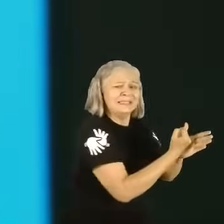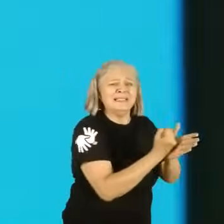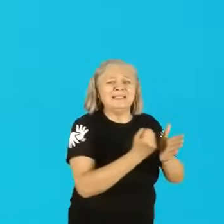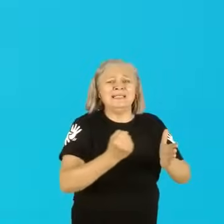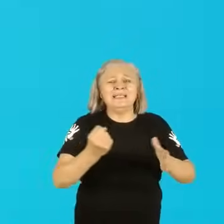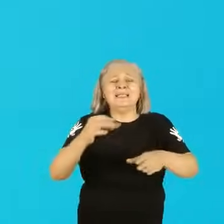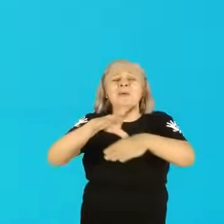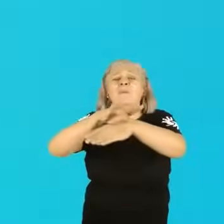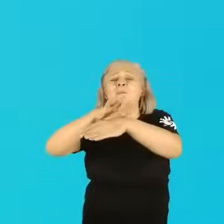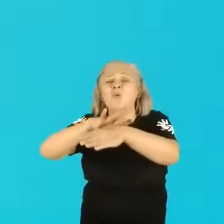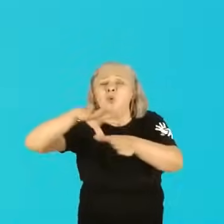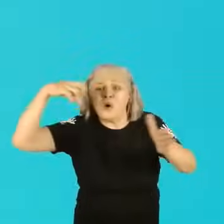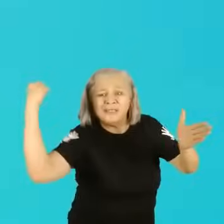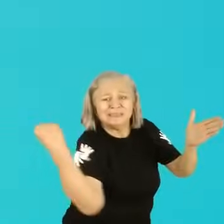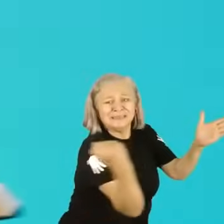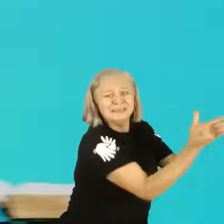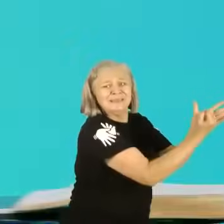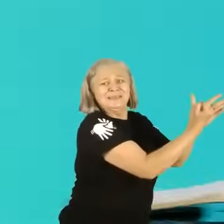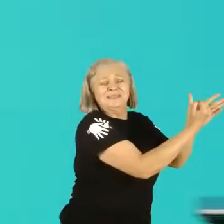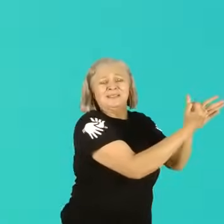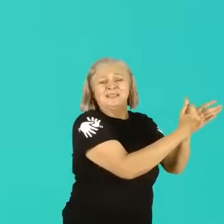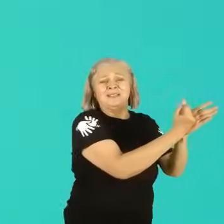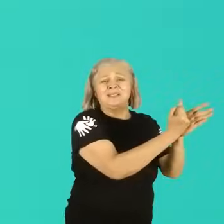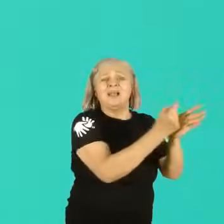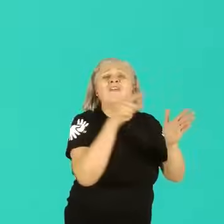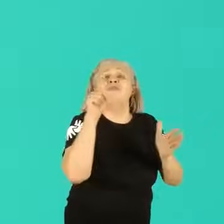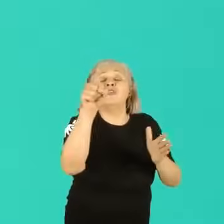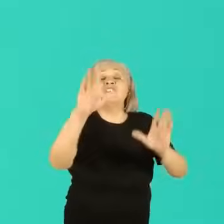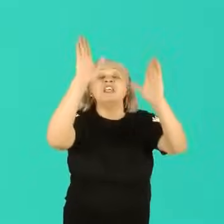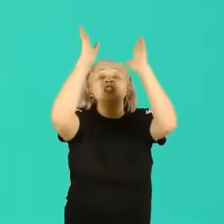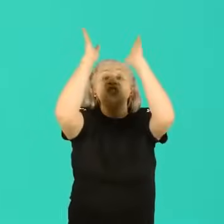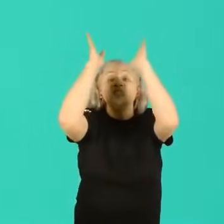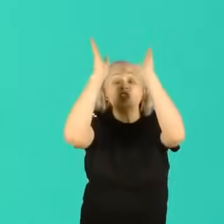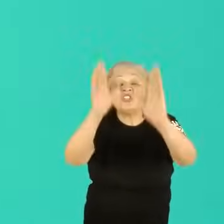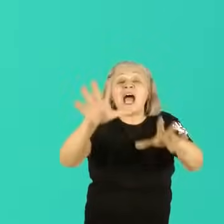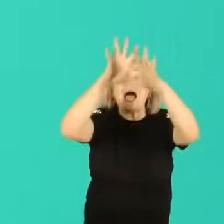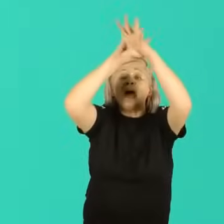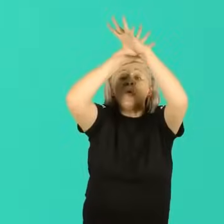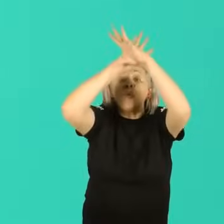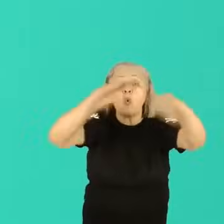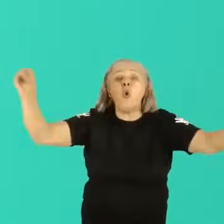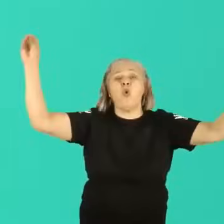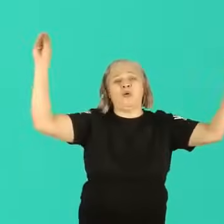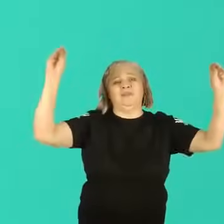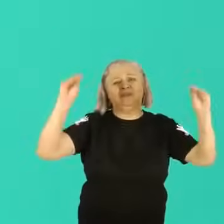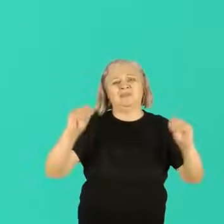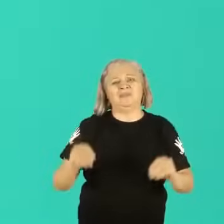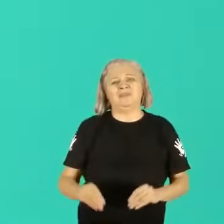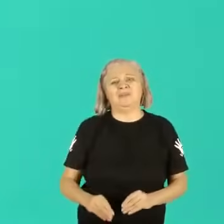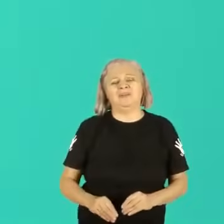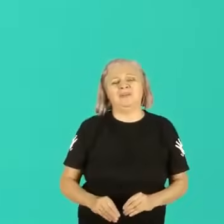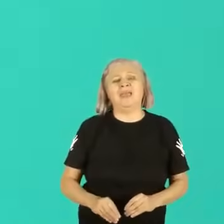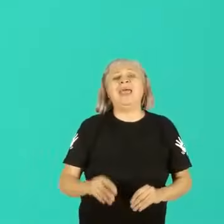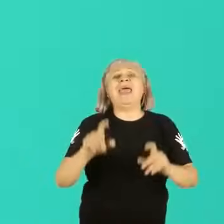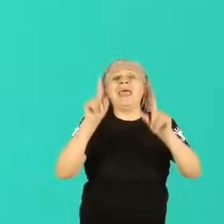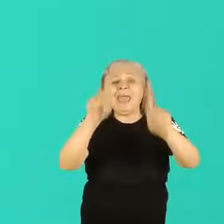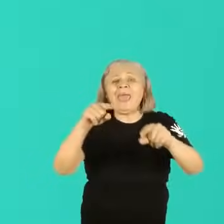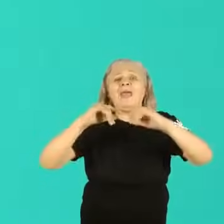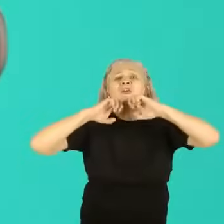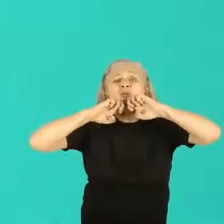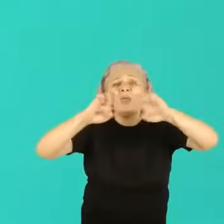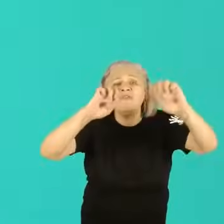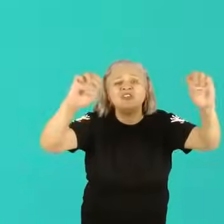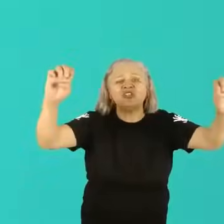que pelas suas pisaduras você já foi sarado. Esse é o Evangelho